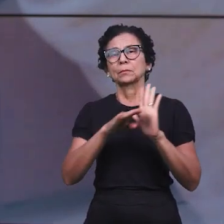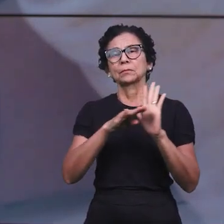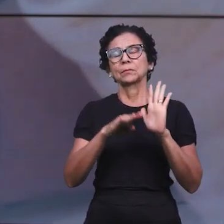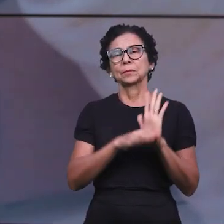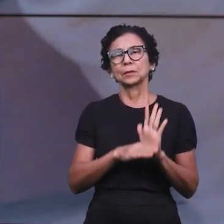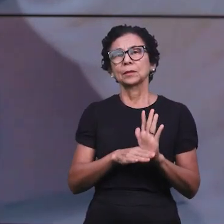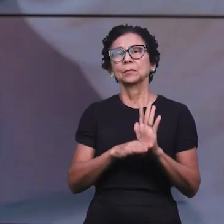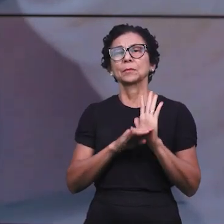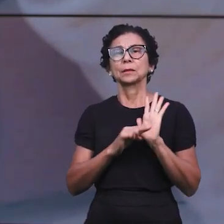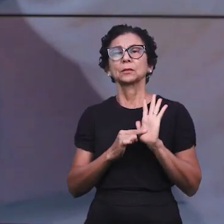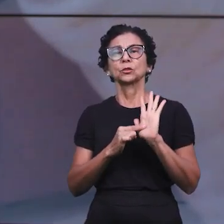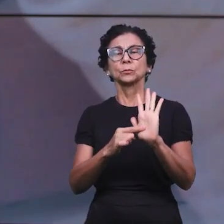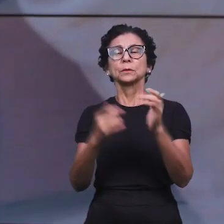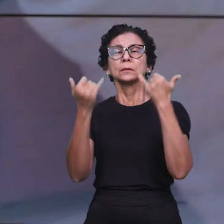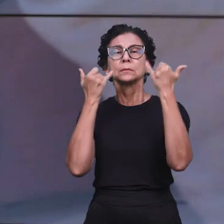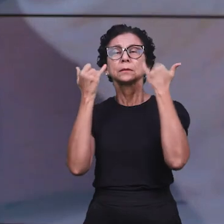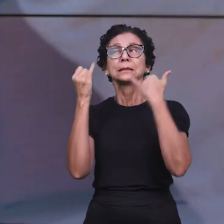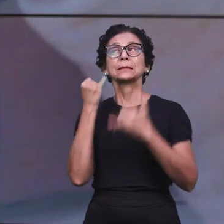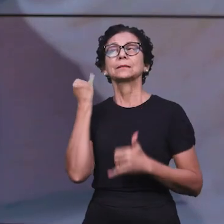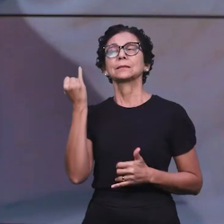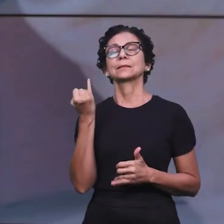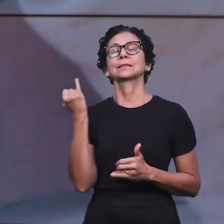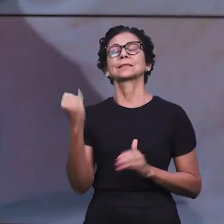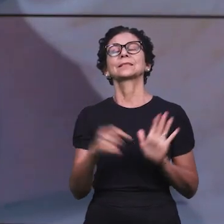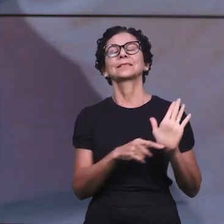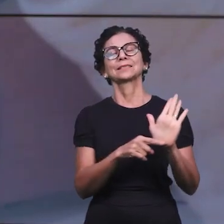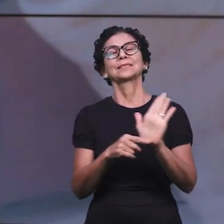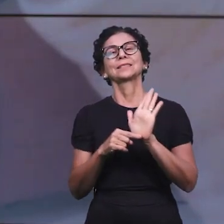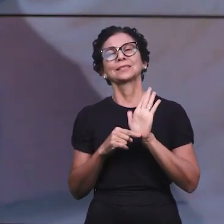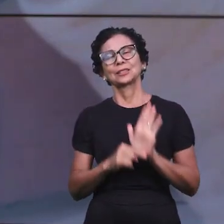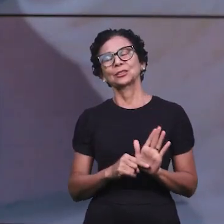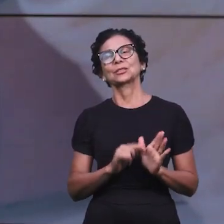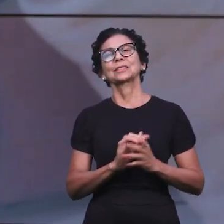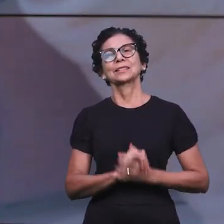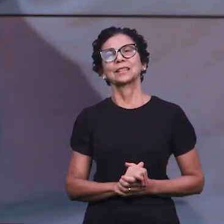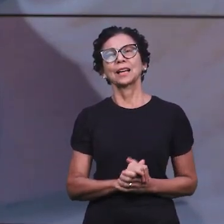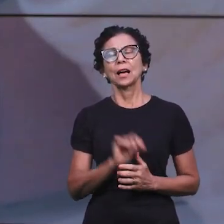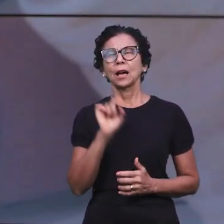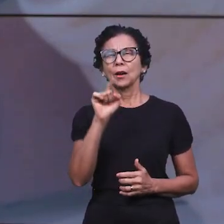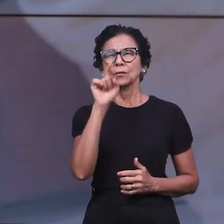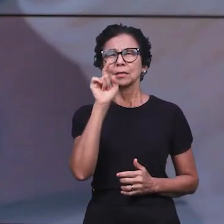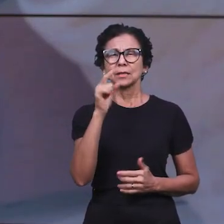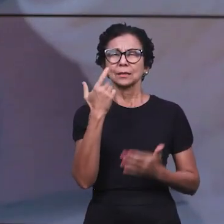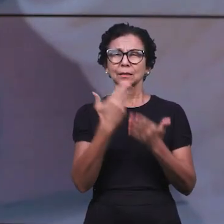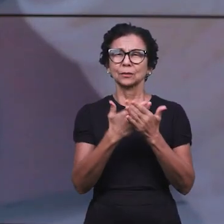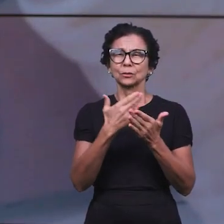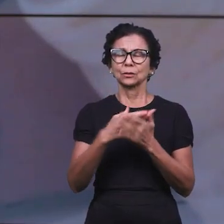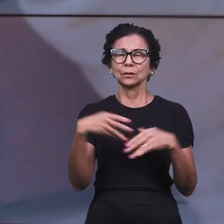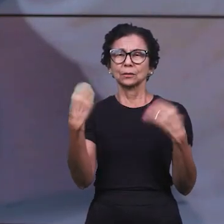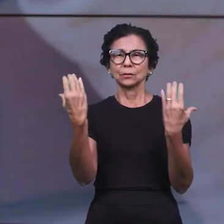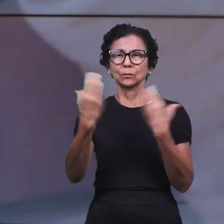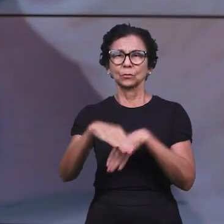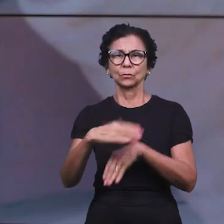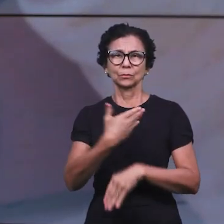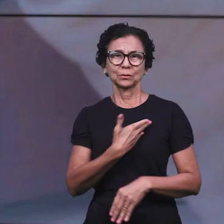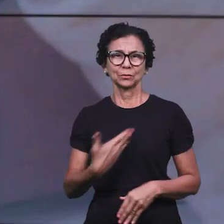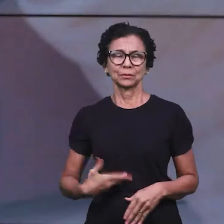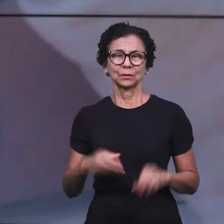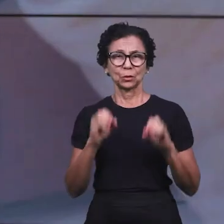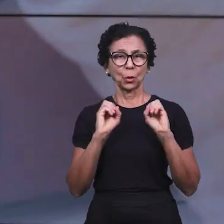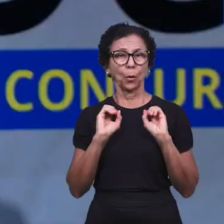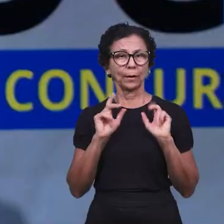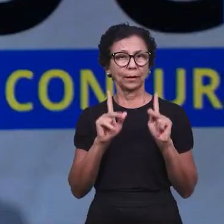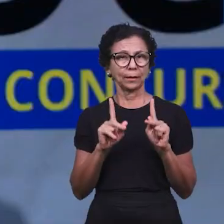informações relevantes que com certeza vão ajudar os nossos irmãos que estão se preparando para concursos públicos, ok?